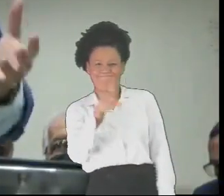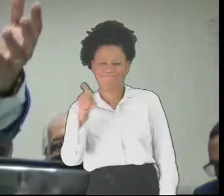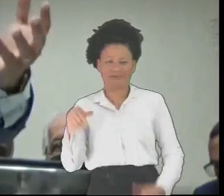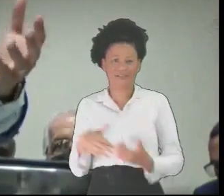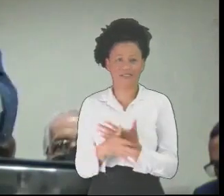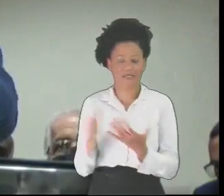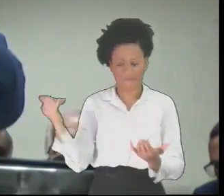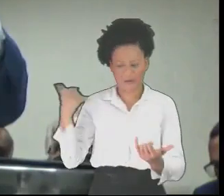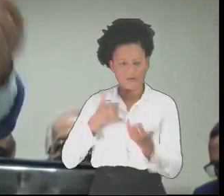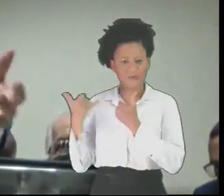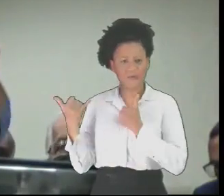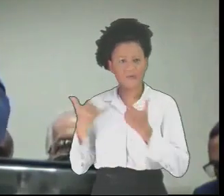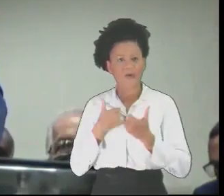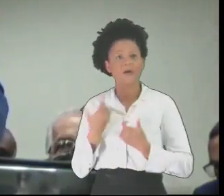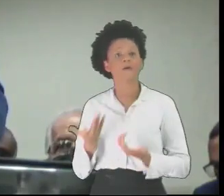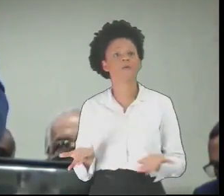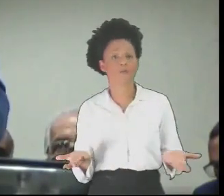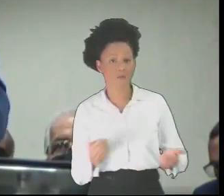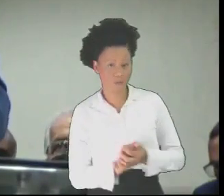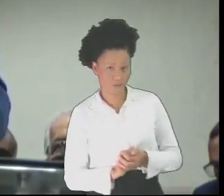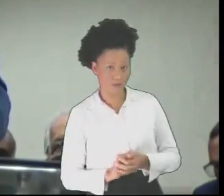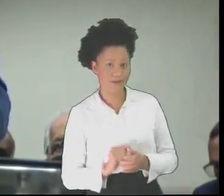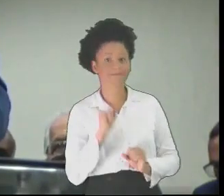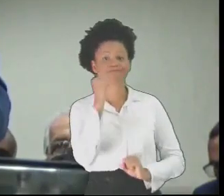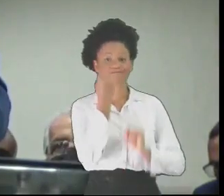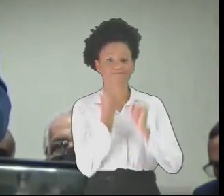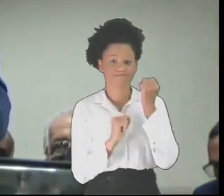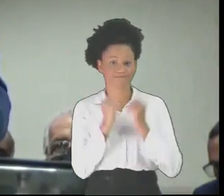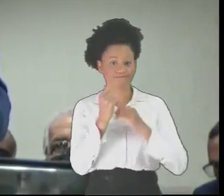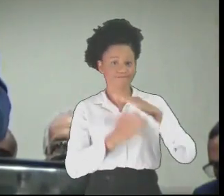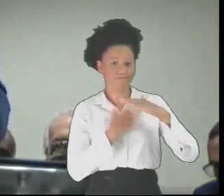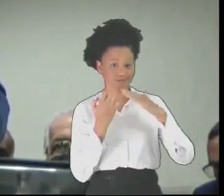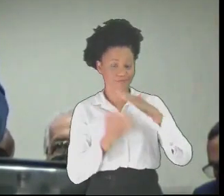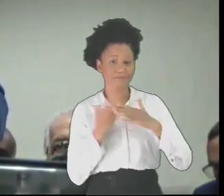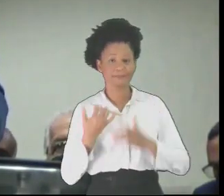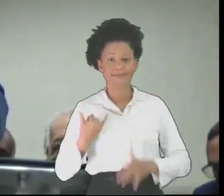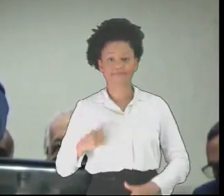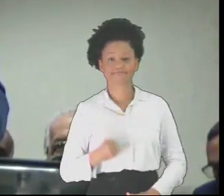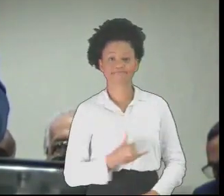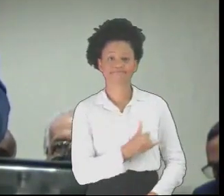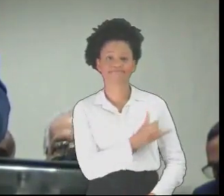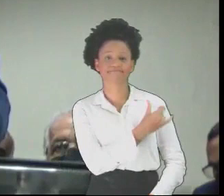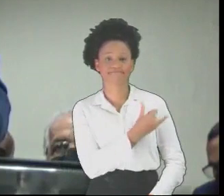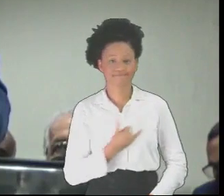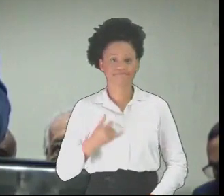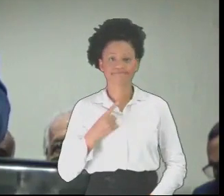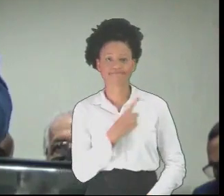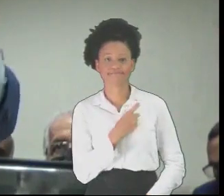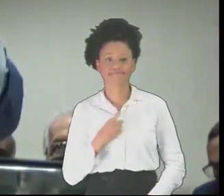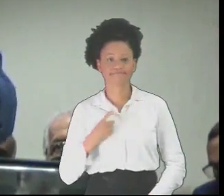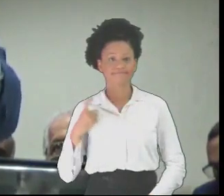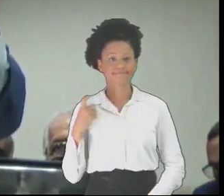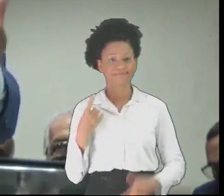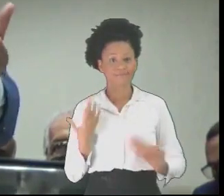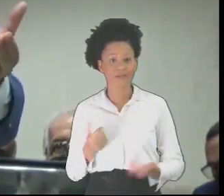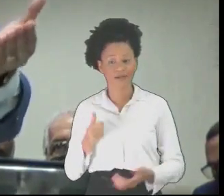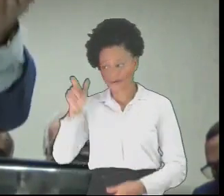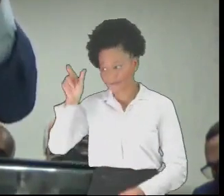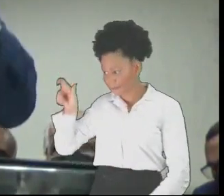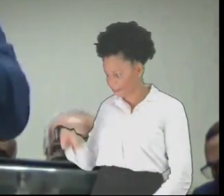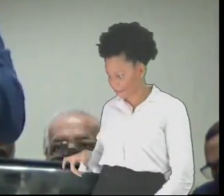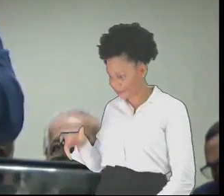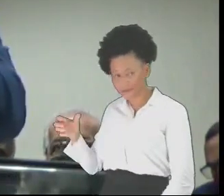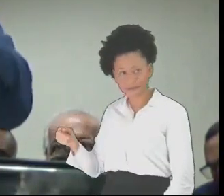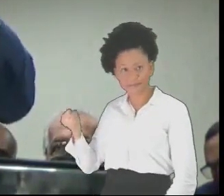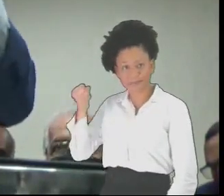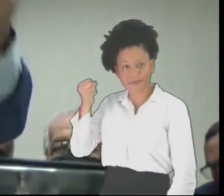soube que essa semana numa grande empresa... de perfumes, né? Colocou uma pessoa que nunca